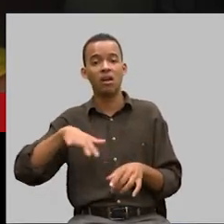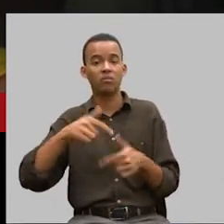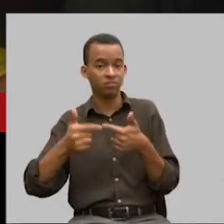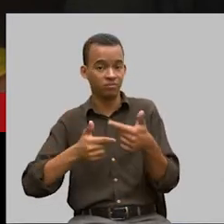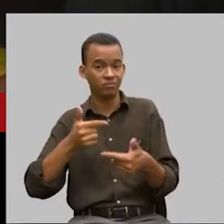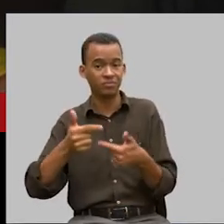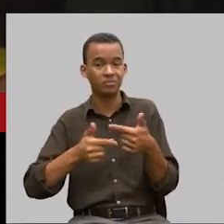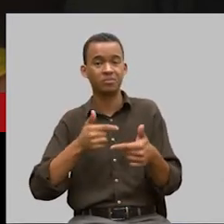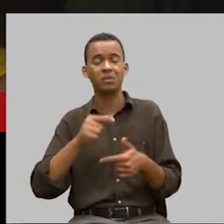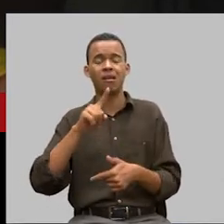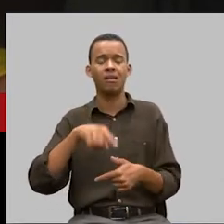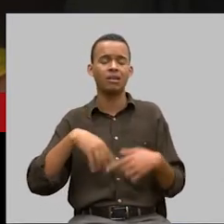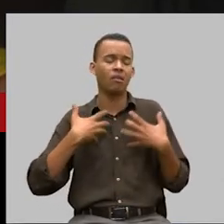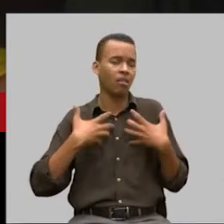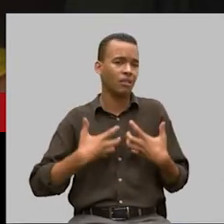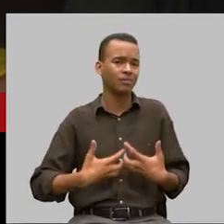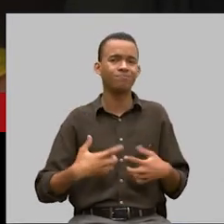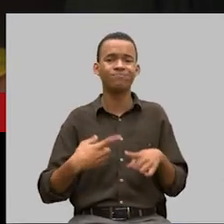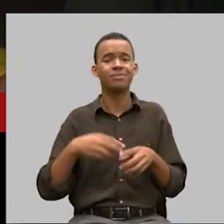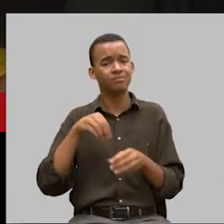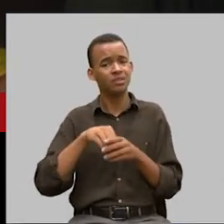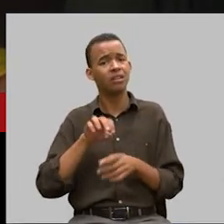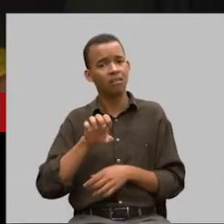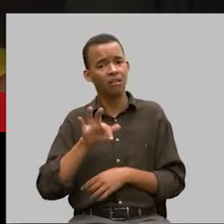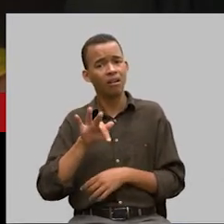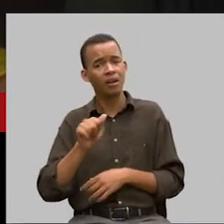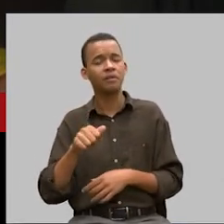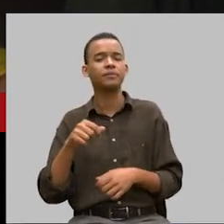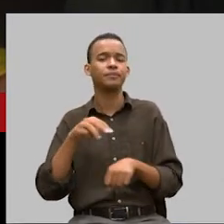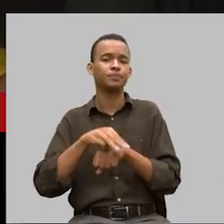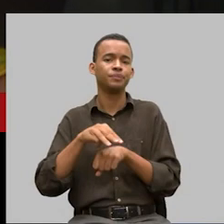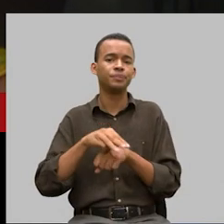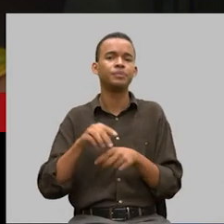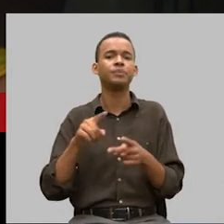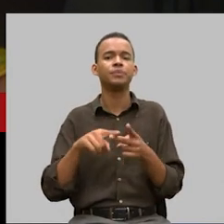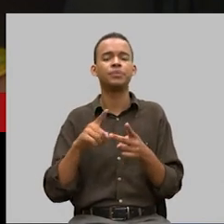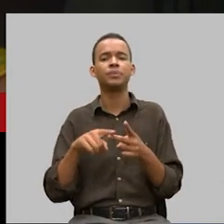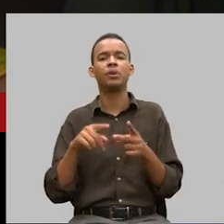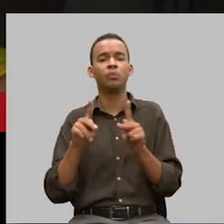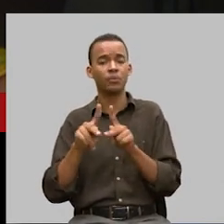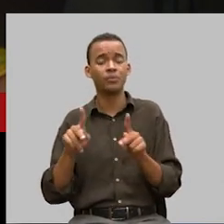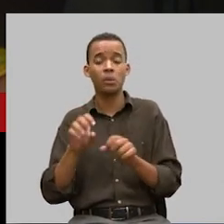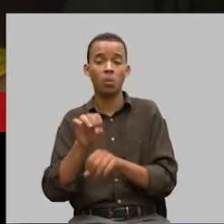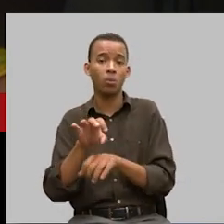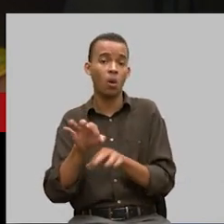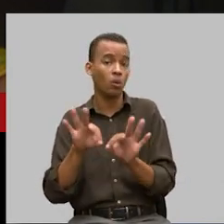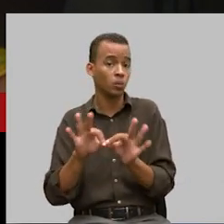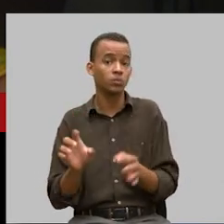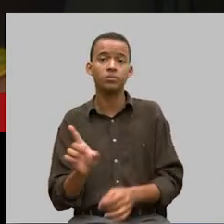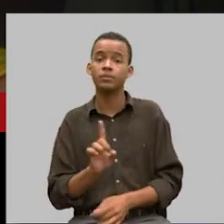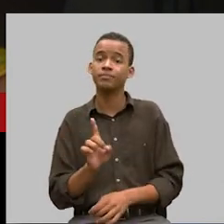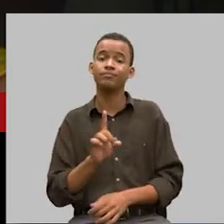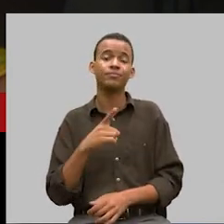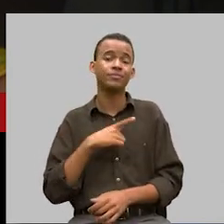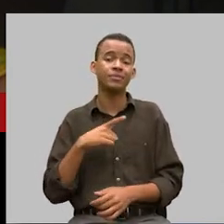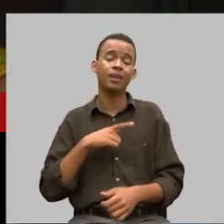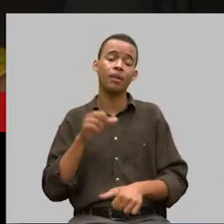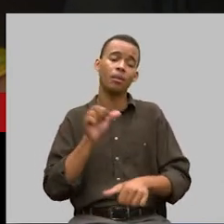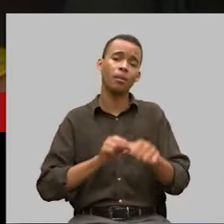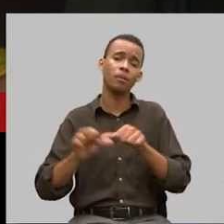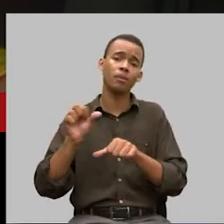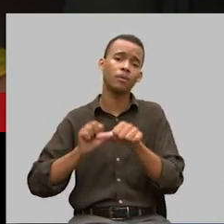extenuantes dentro de uma Efa pro monitor professor que não é só da aula há uma rotatividade muito